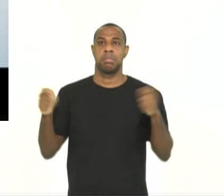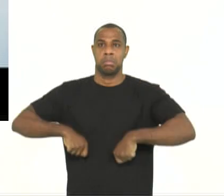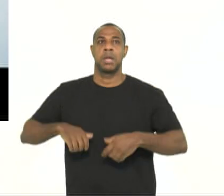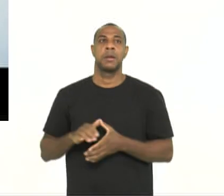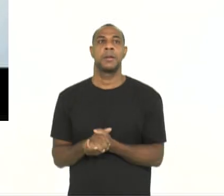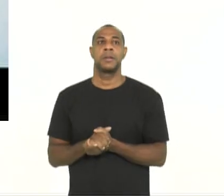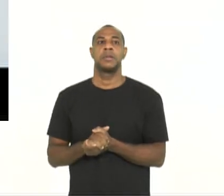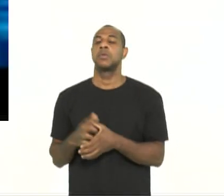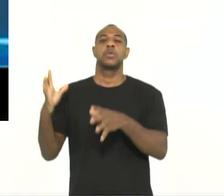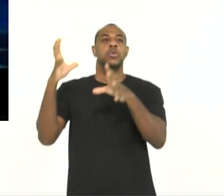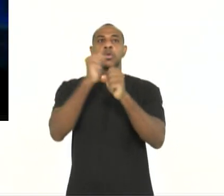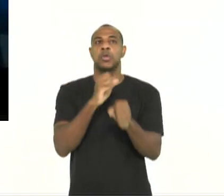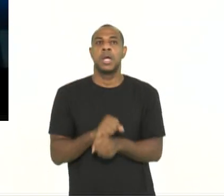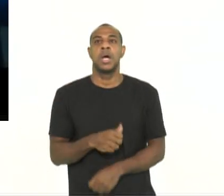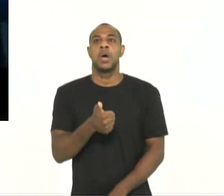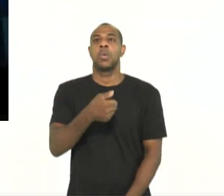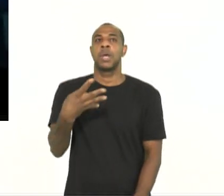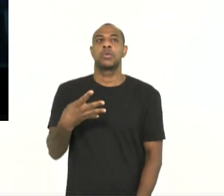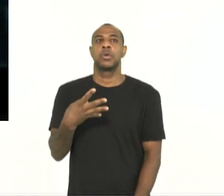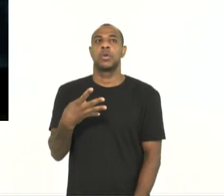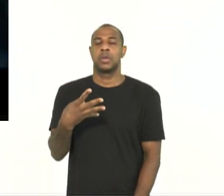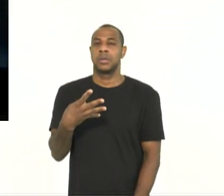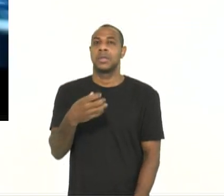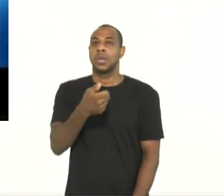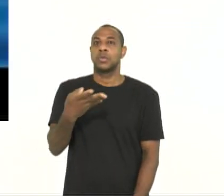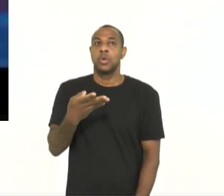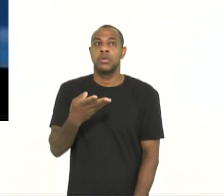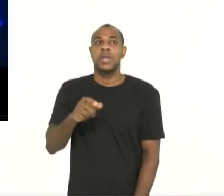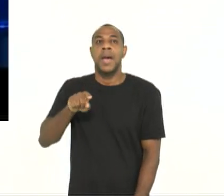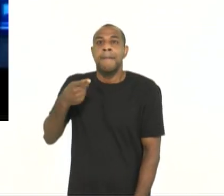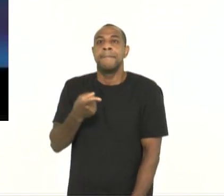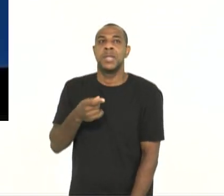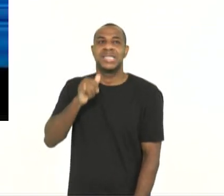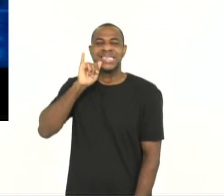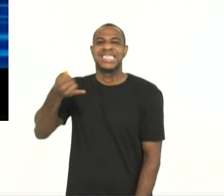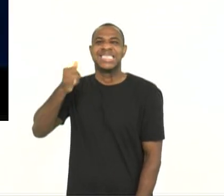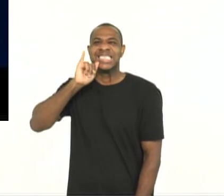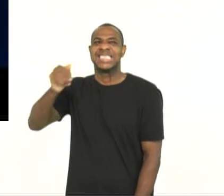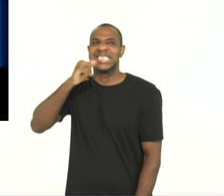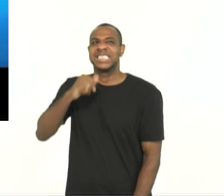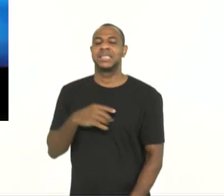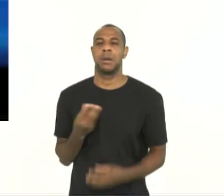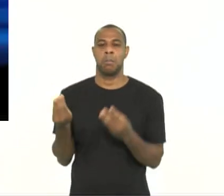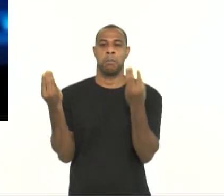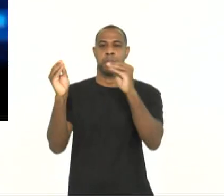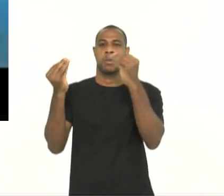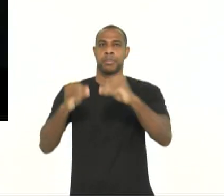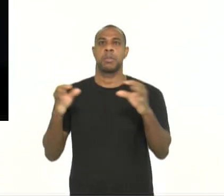No total, 14 mil megawatts de potência instalada.